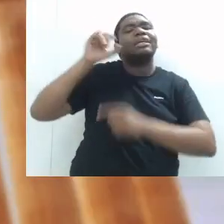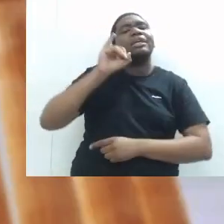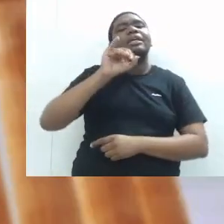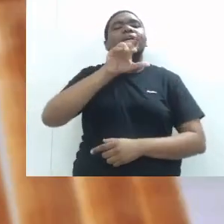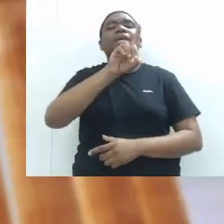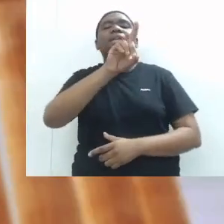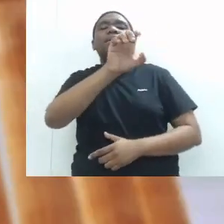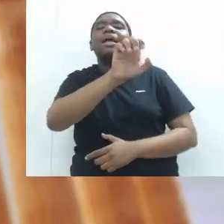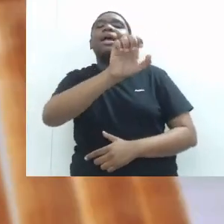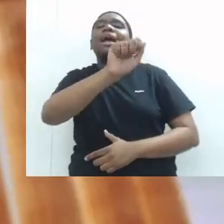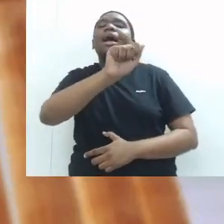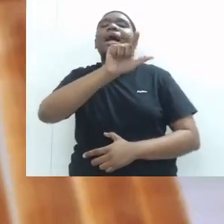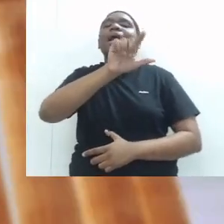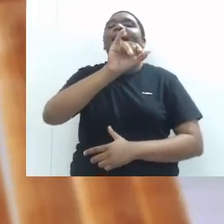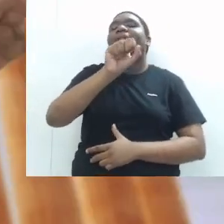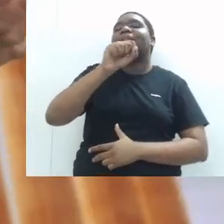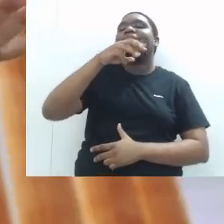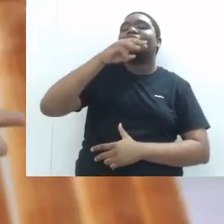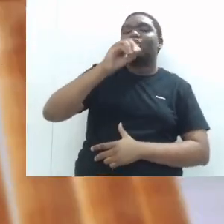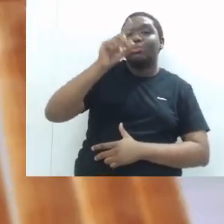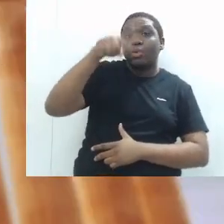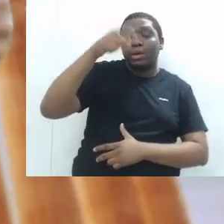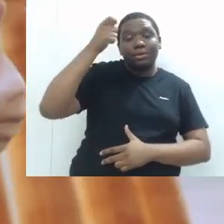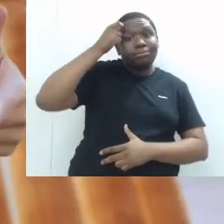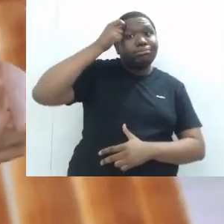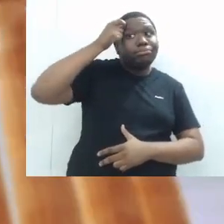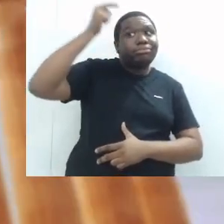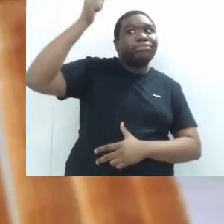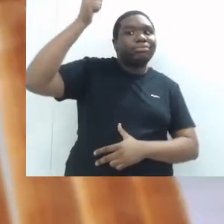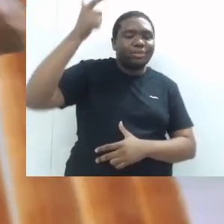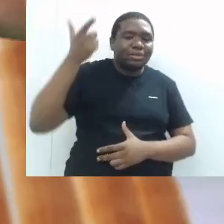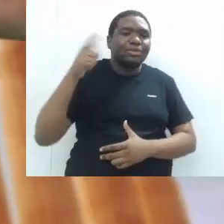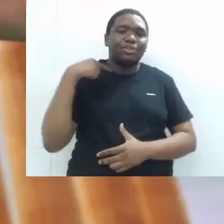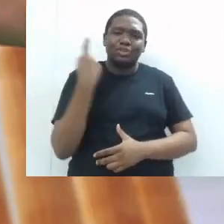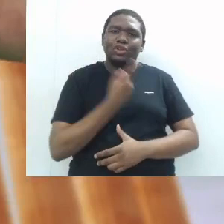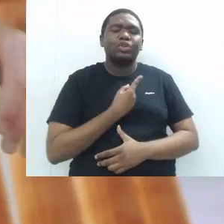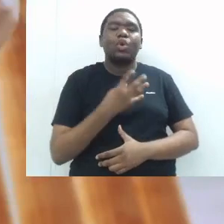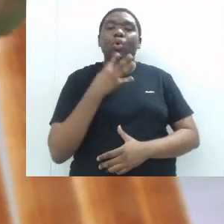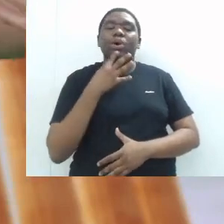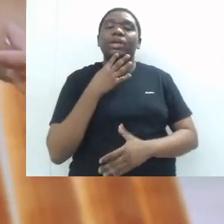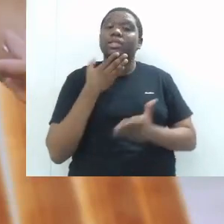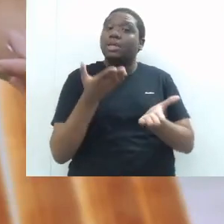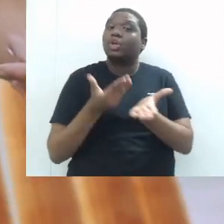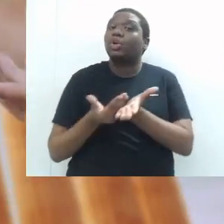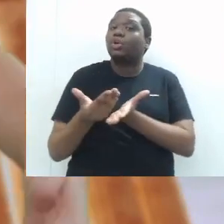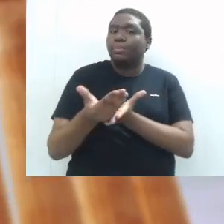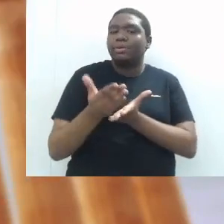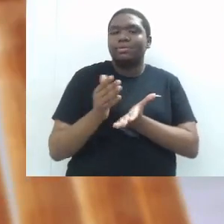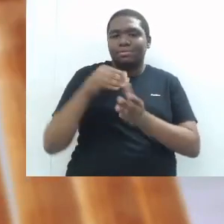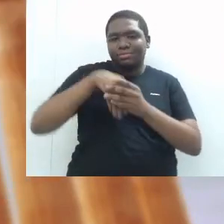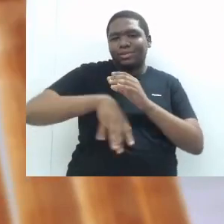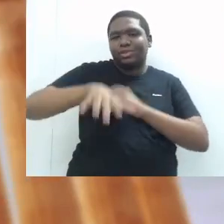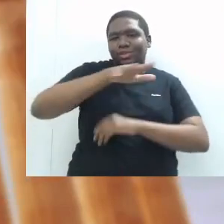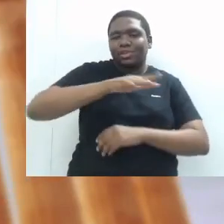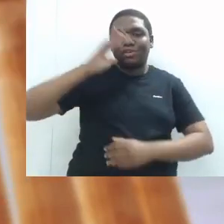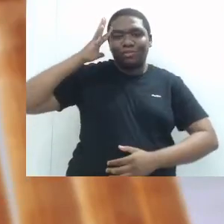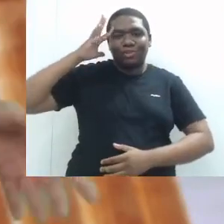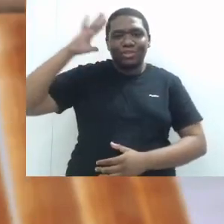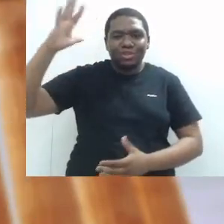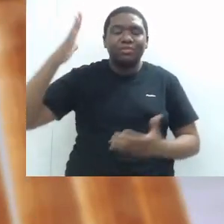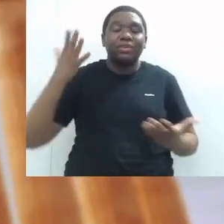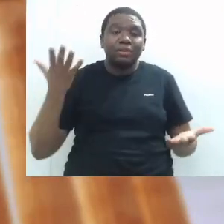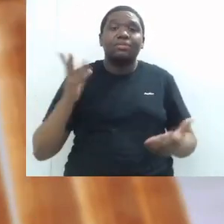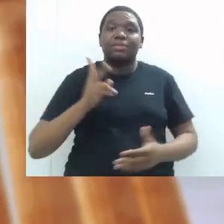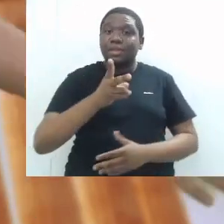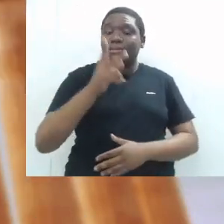conhecer o idealismo, e é isso aí, conhecer essa introdução à filosofia, lembrando sempre